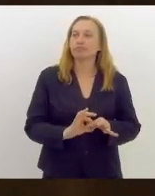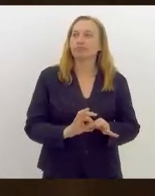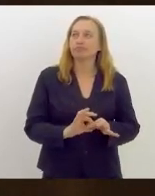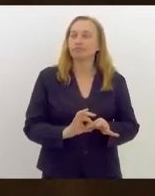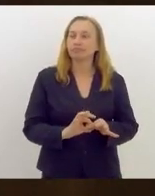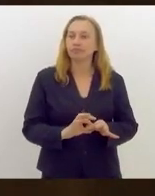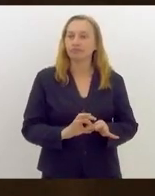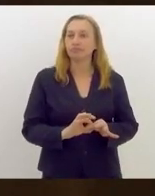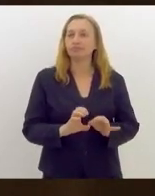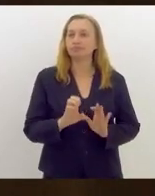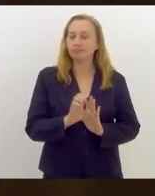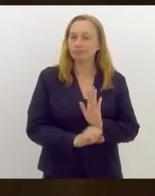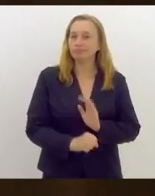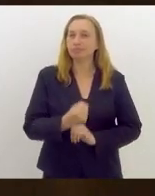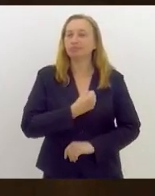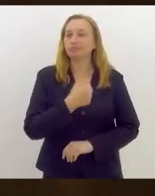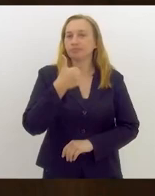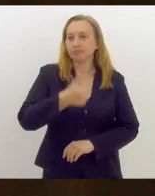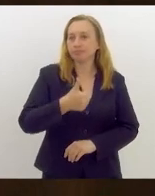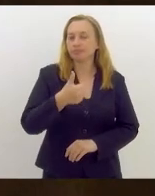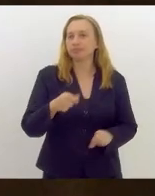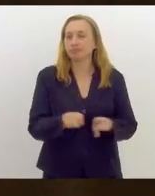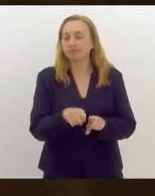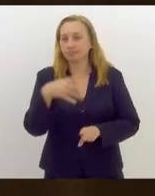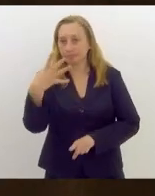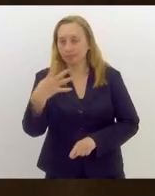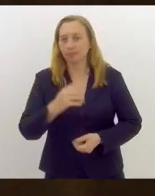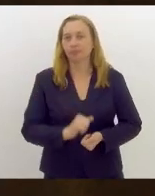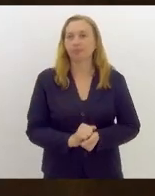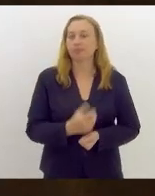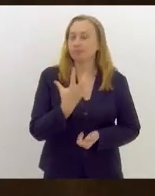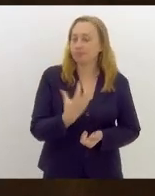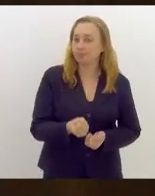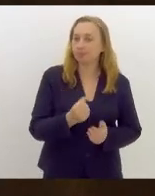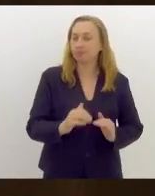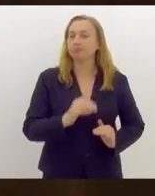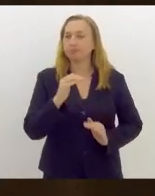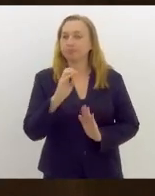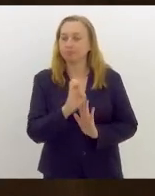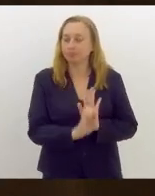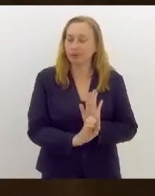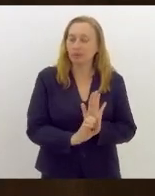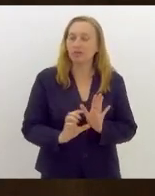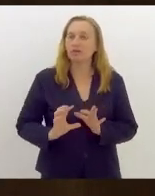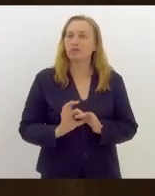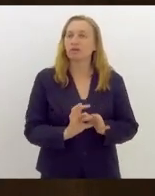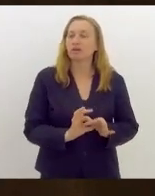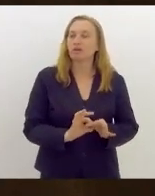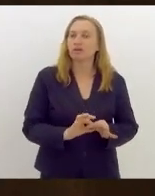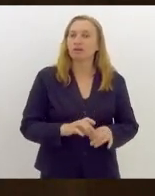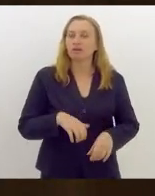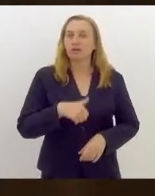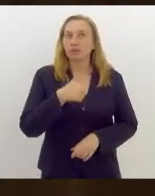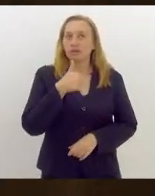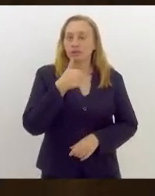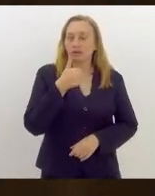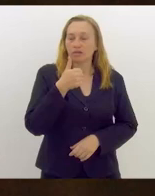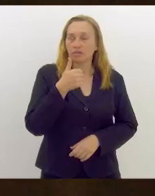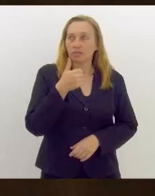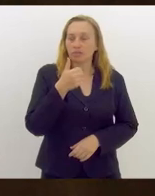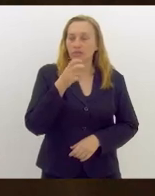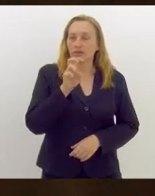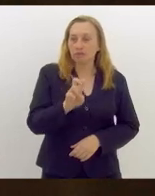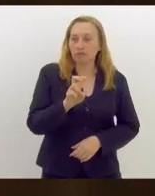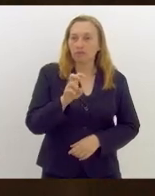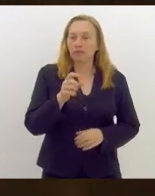as emendas números 1 e 4 favorável com submento aglutinativas emendas números